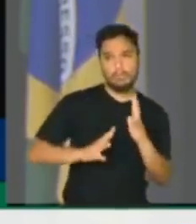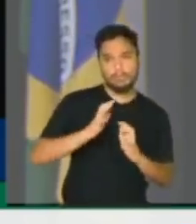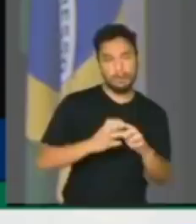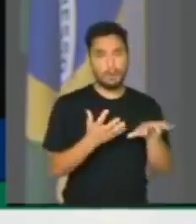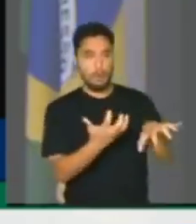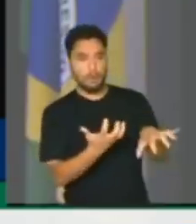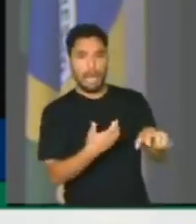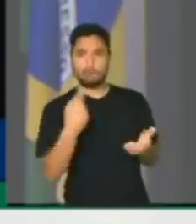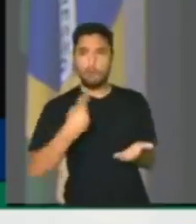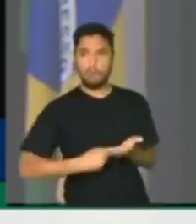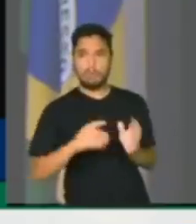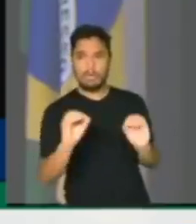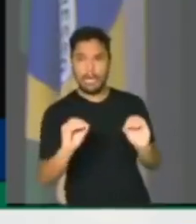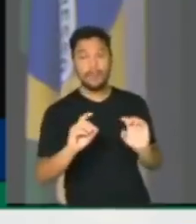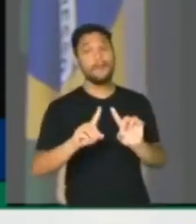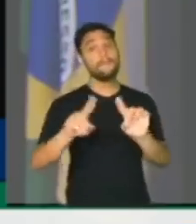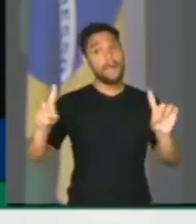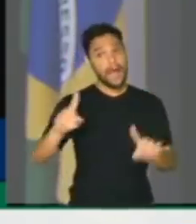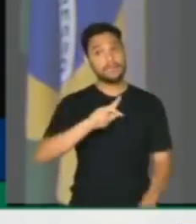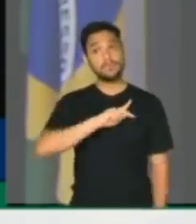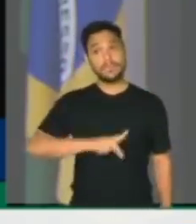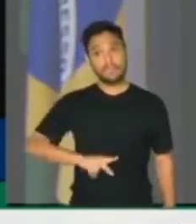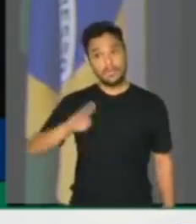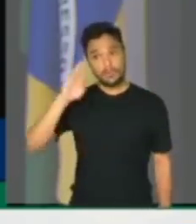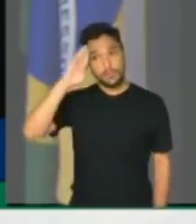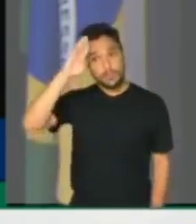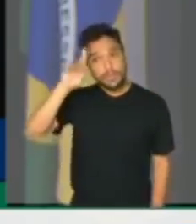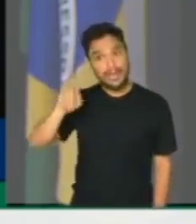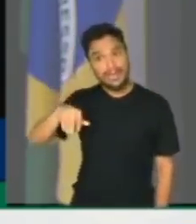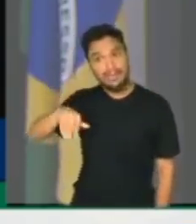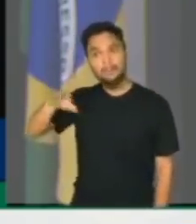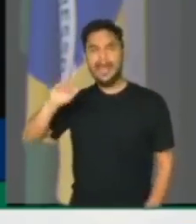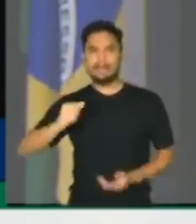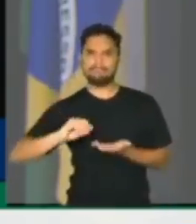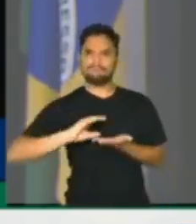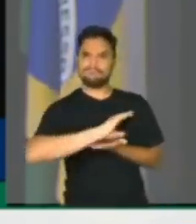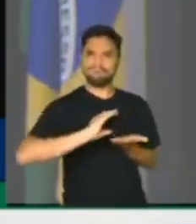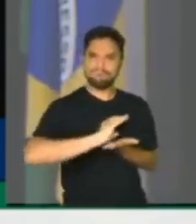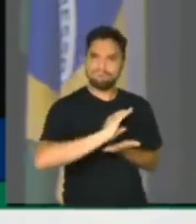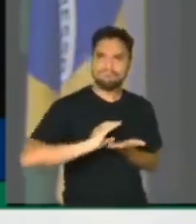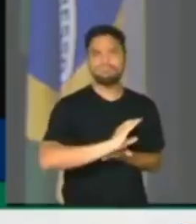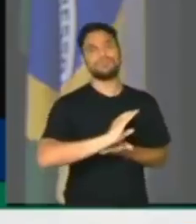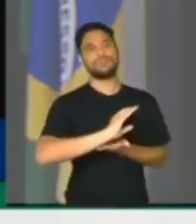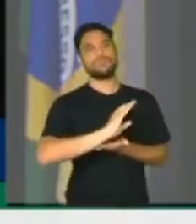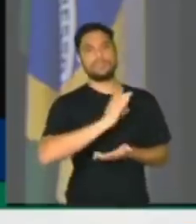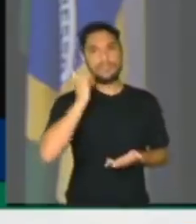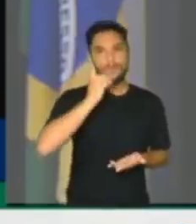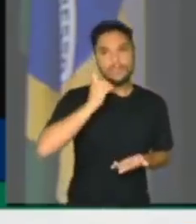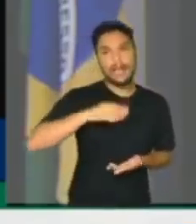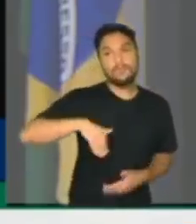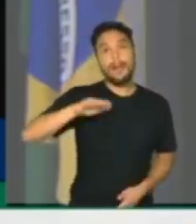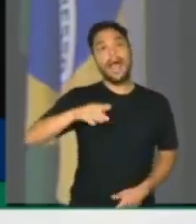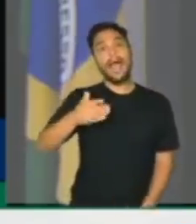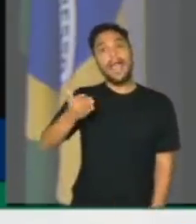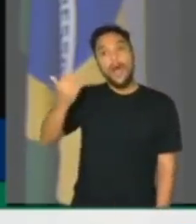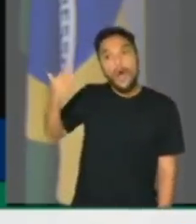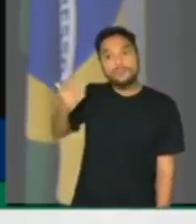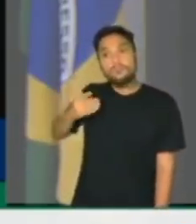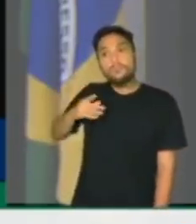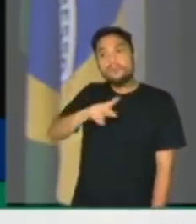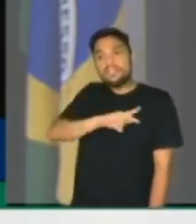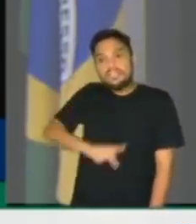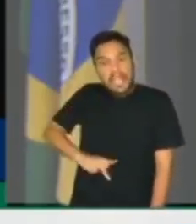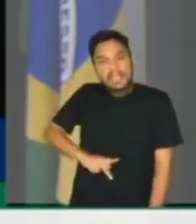congresso e não tem negócio o governo bolsonaro é o governo que mais pagou emendas parlamentares da história da nova